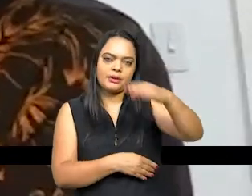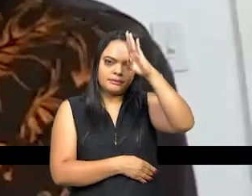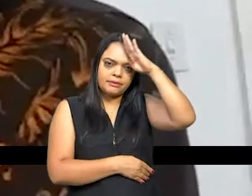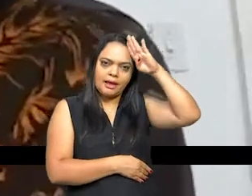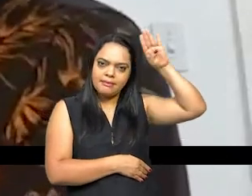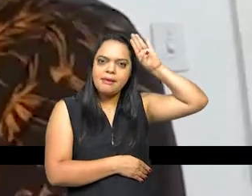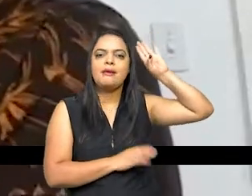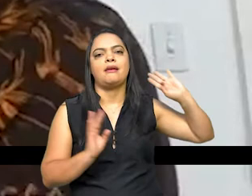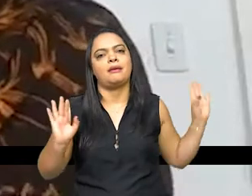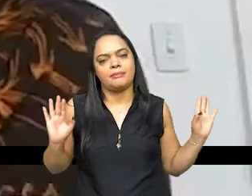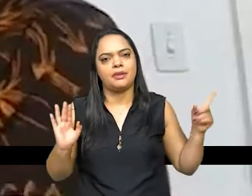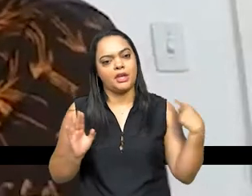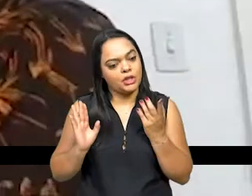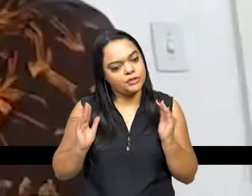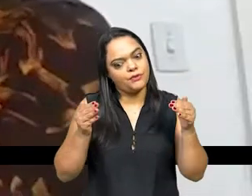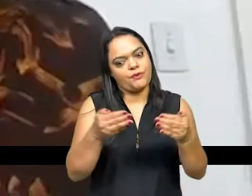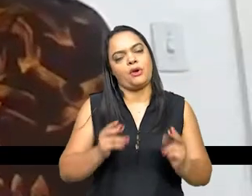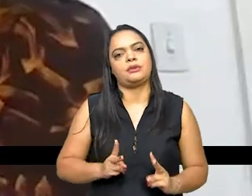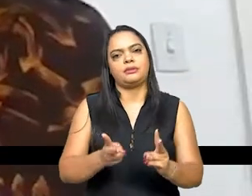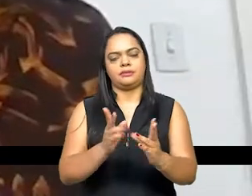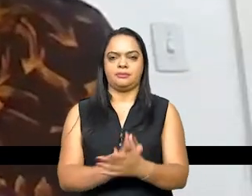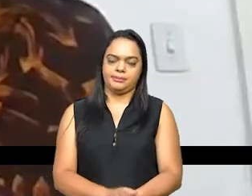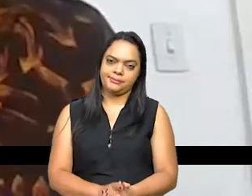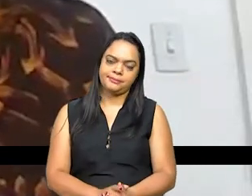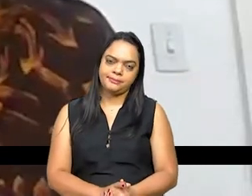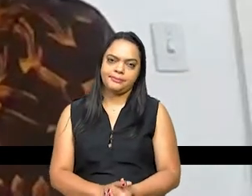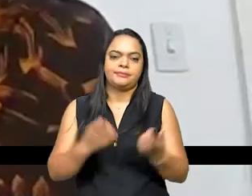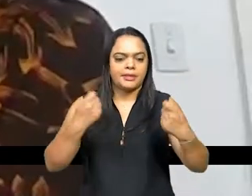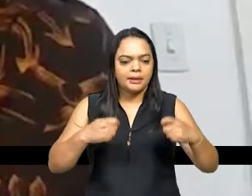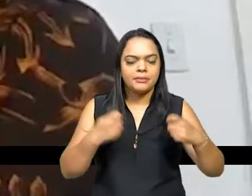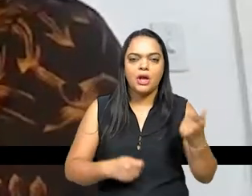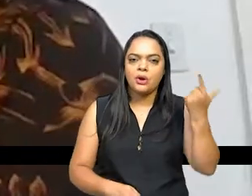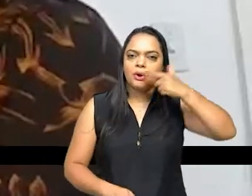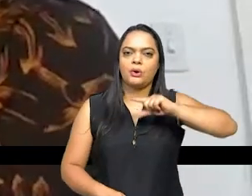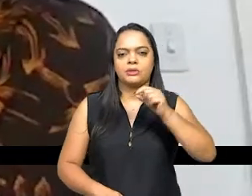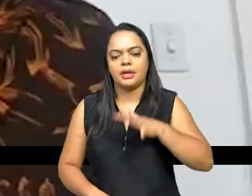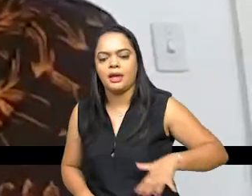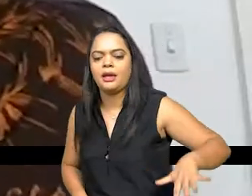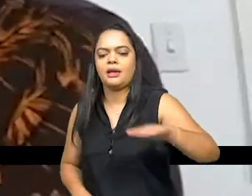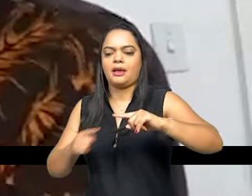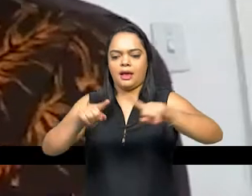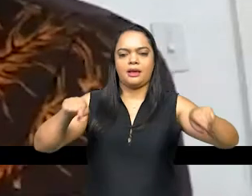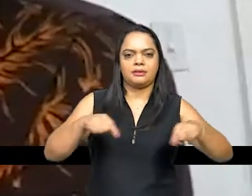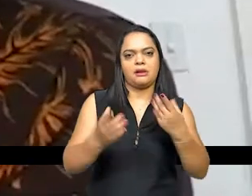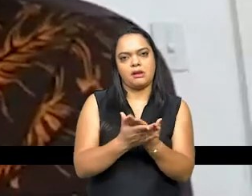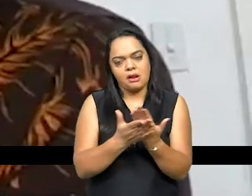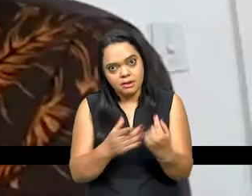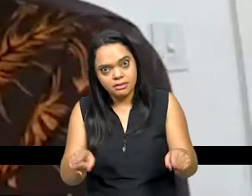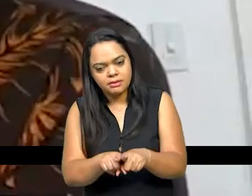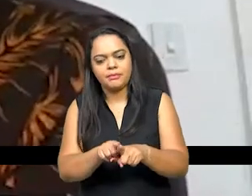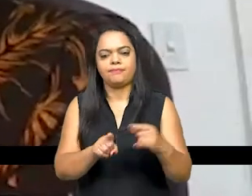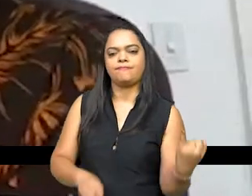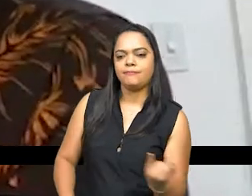gente tende a circular mais, né? E fazer isso alcançar a sala de aula também, que também é